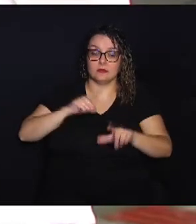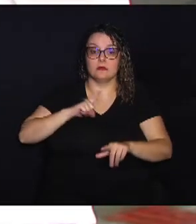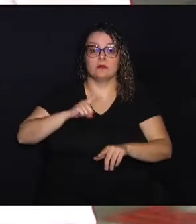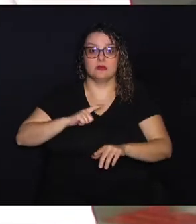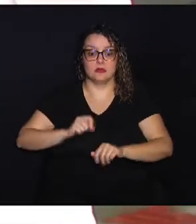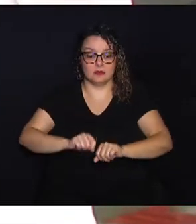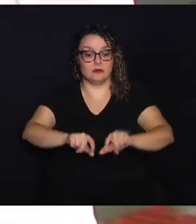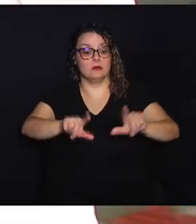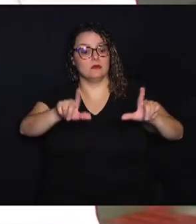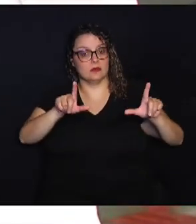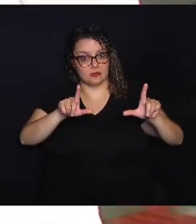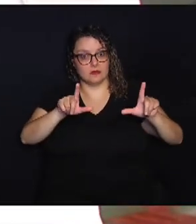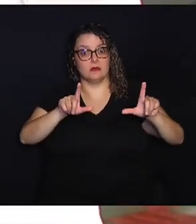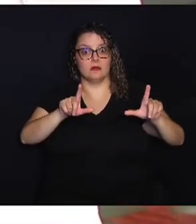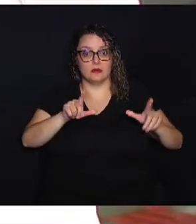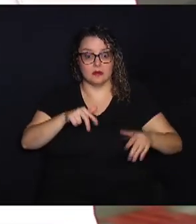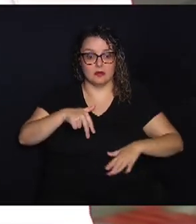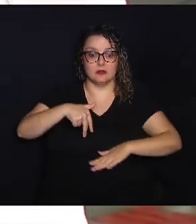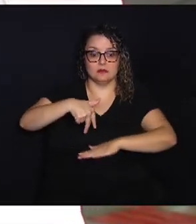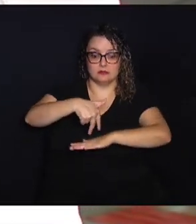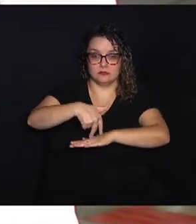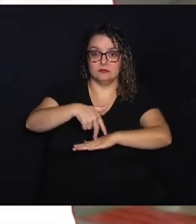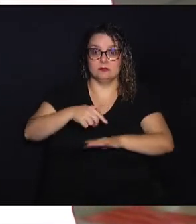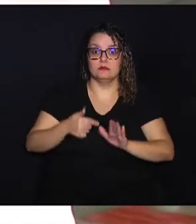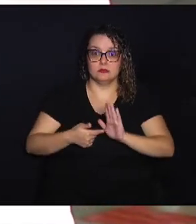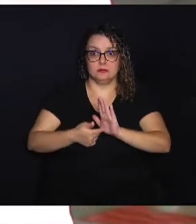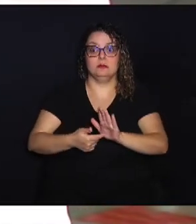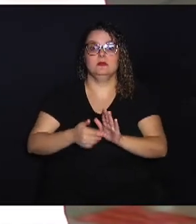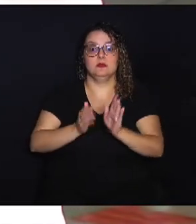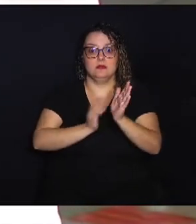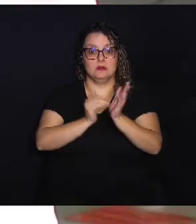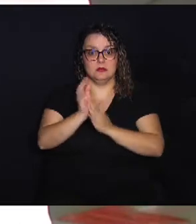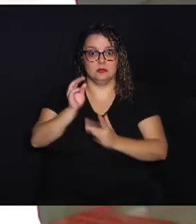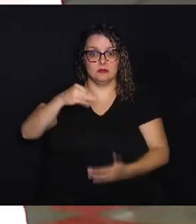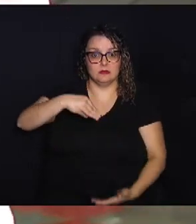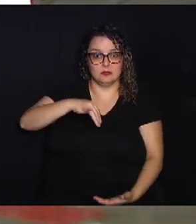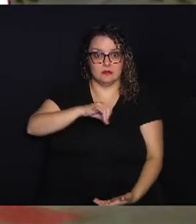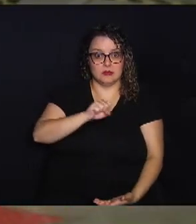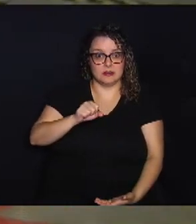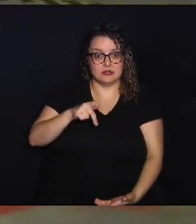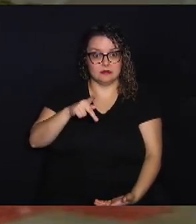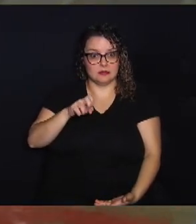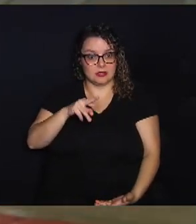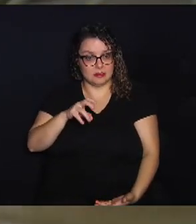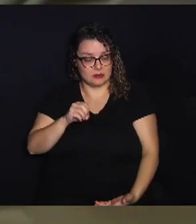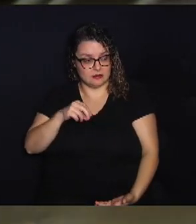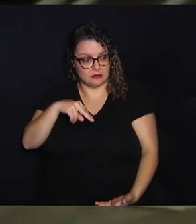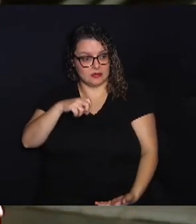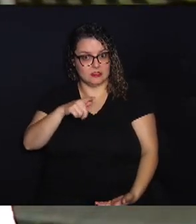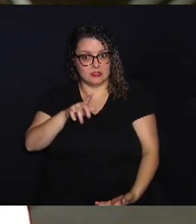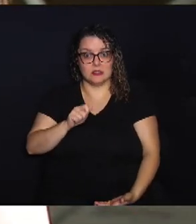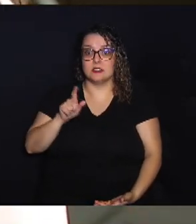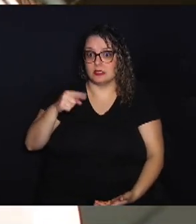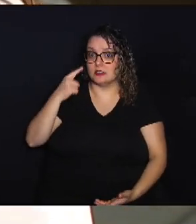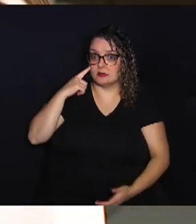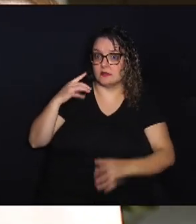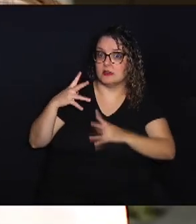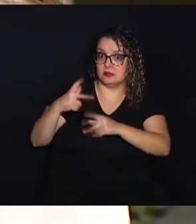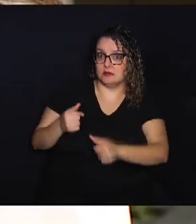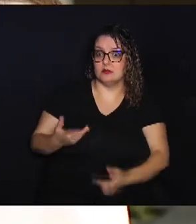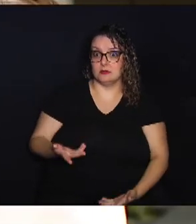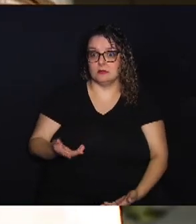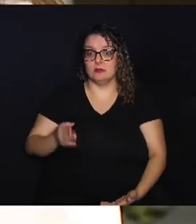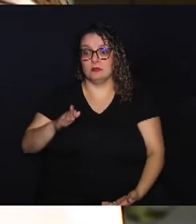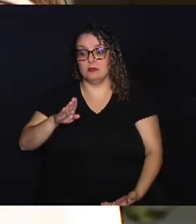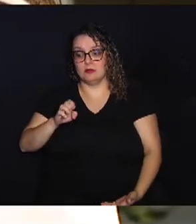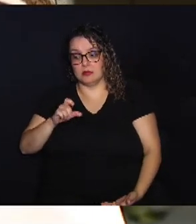telas, inclusive, mostrando aí o concurso Miss Pérola Negra. Na verdade, de um modo geral, a exposição Bailes Negros, ela